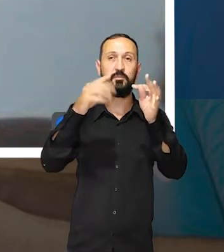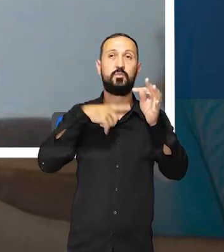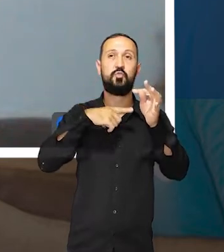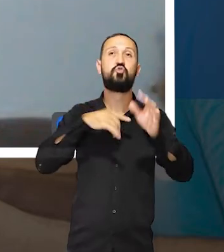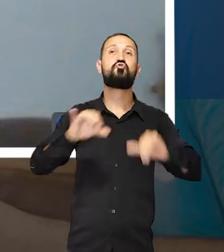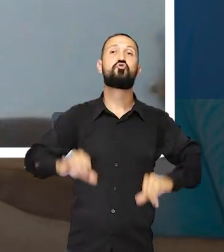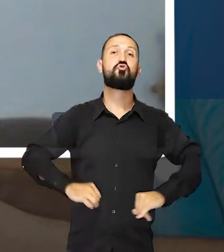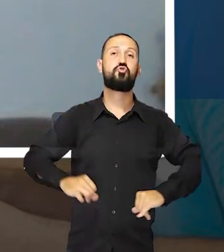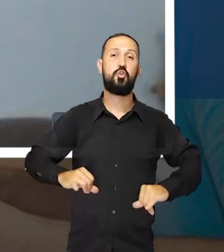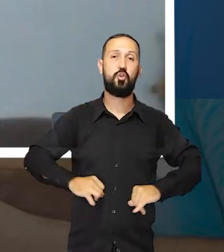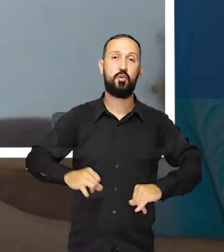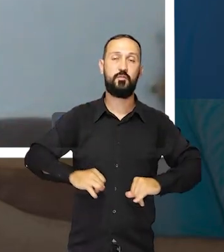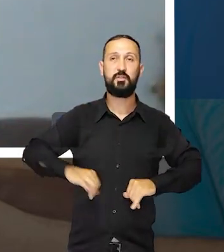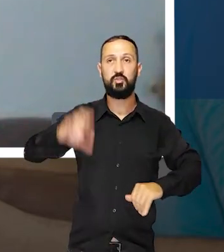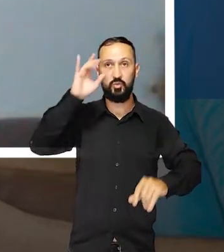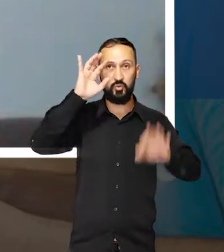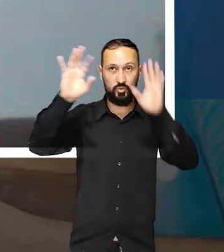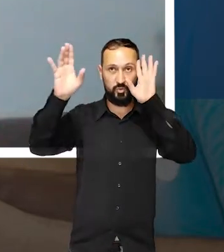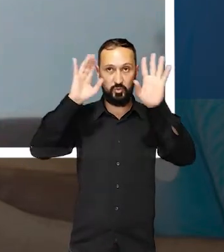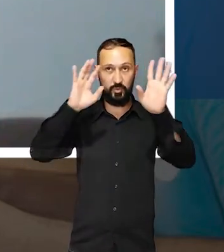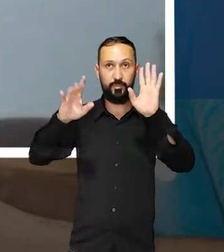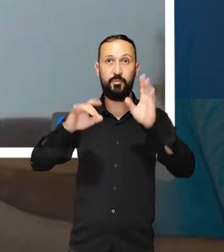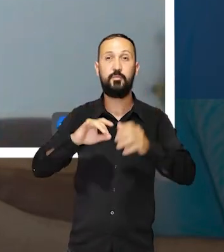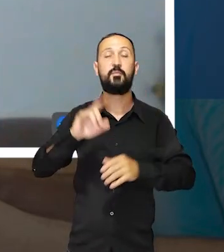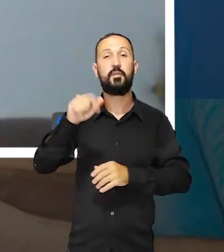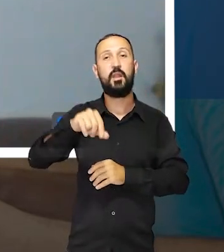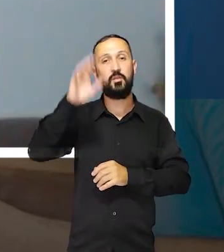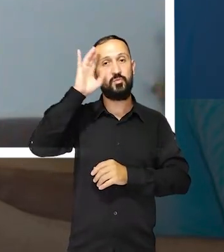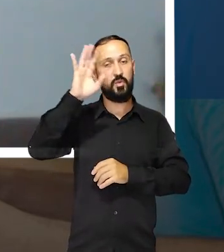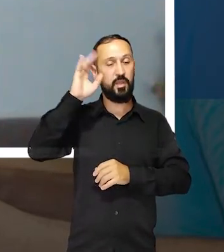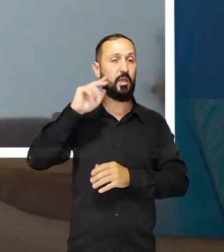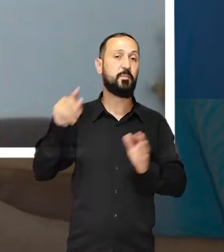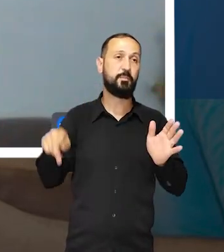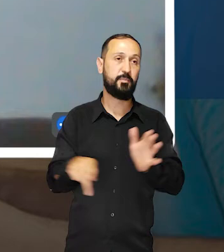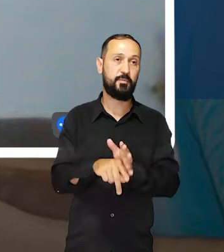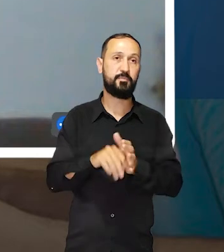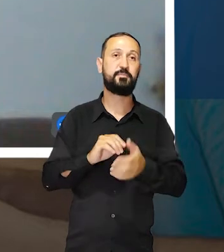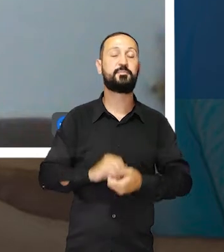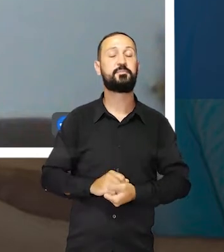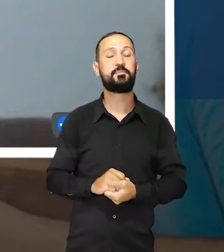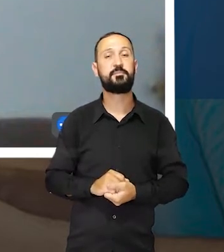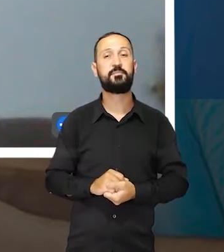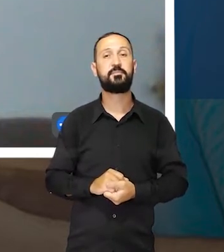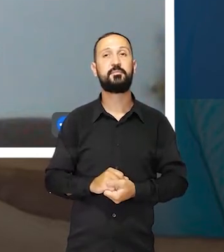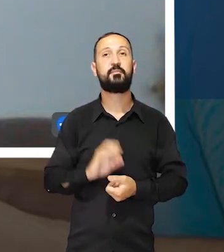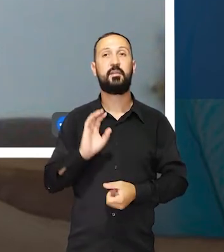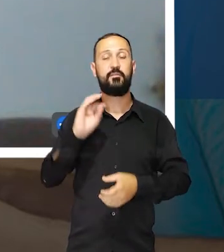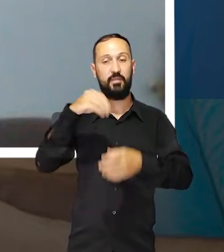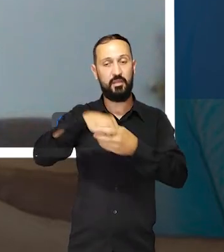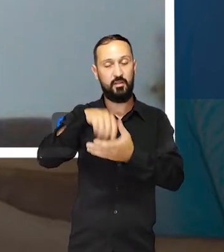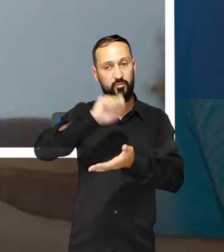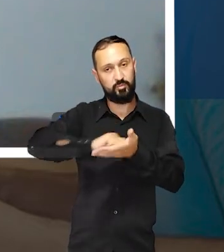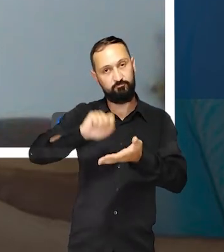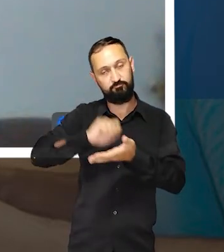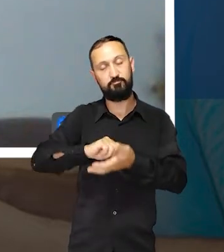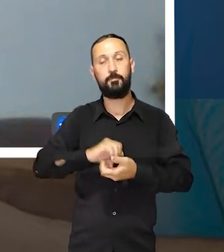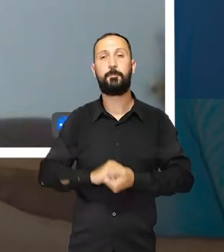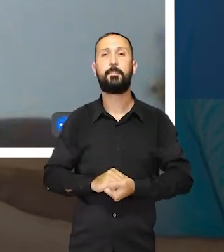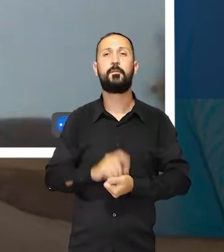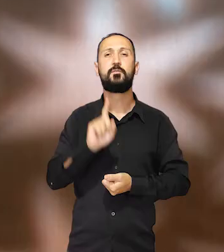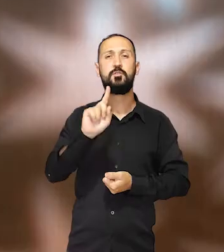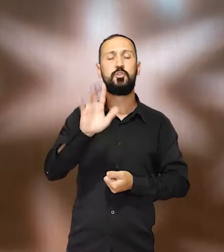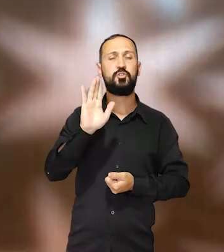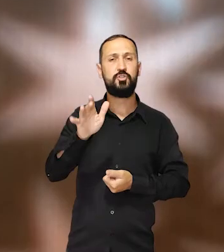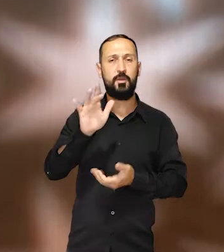tudo isso, sofre tudo isso, sonha tudo isso, é sonhado por isso e coloca na sua